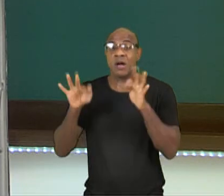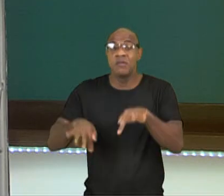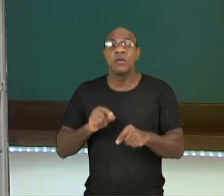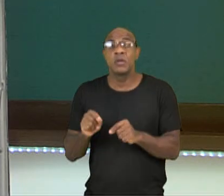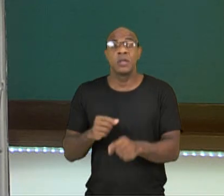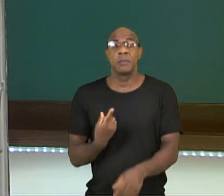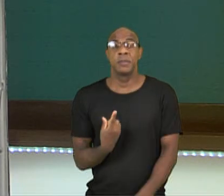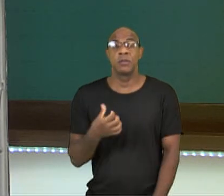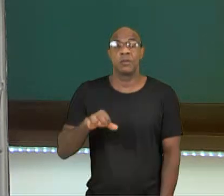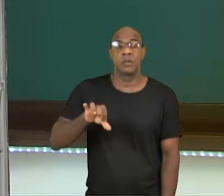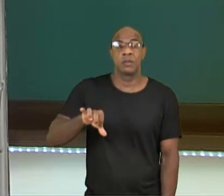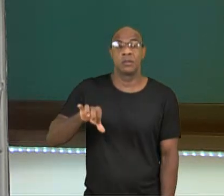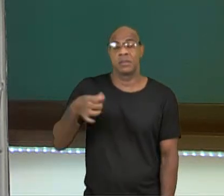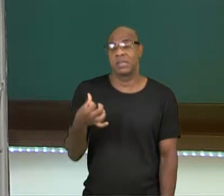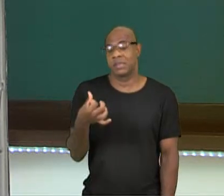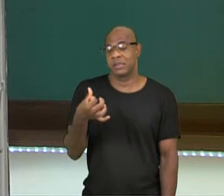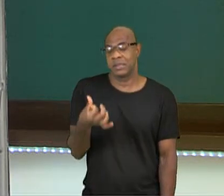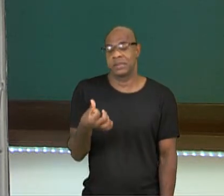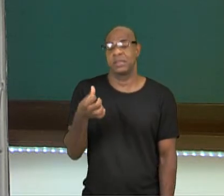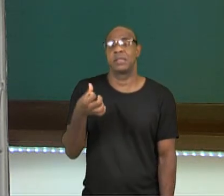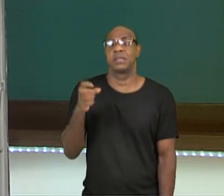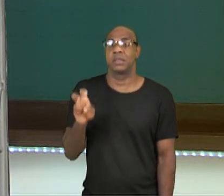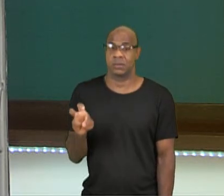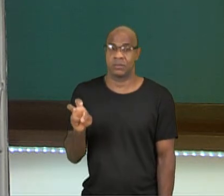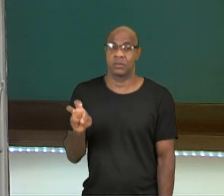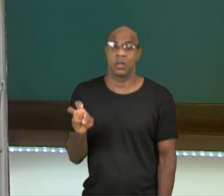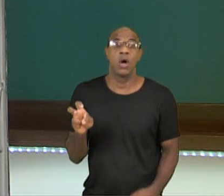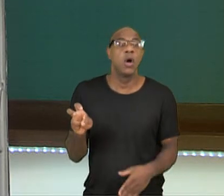em 1965, quando